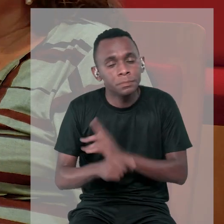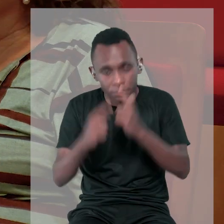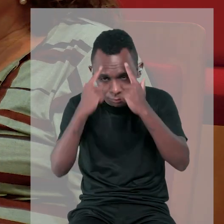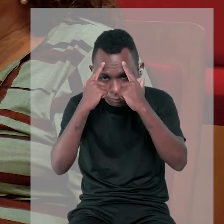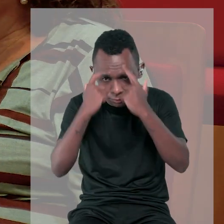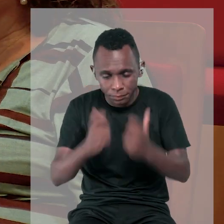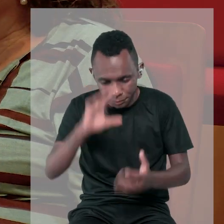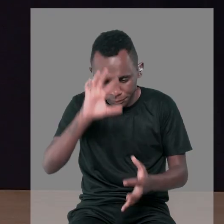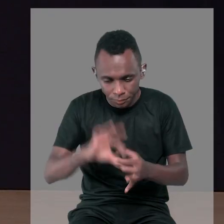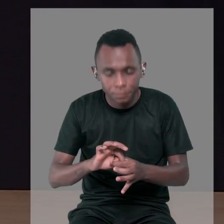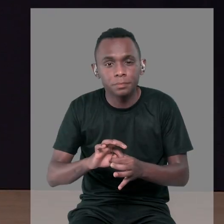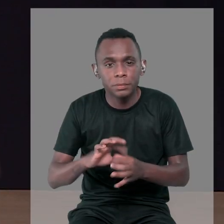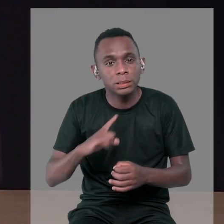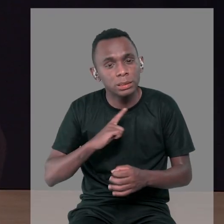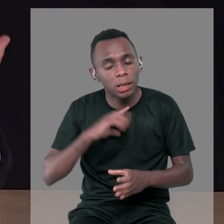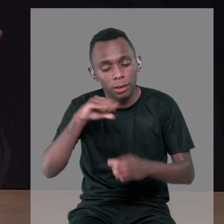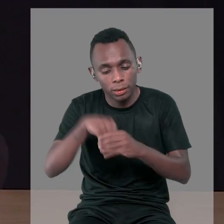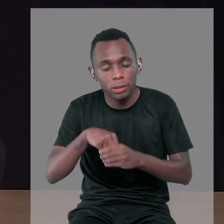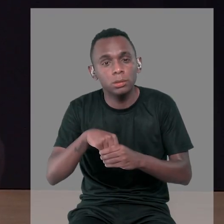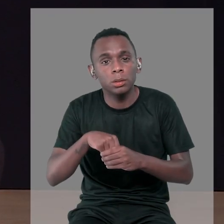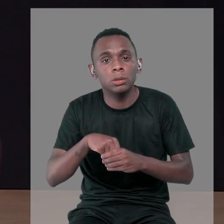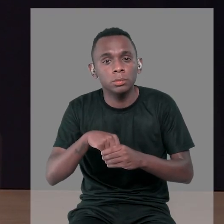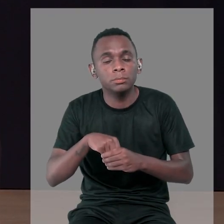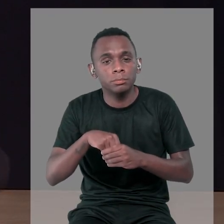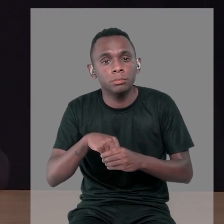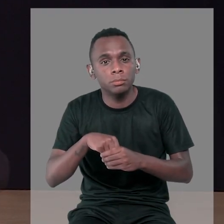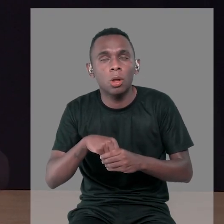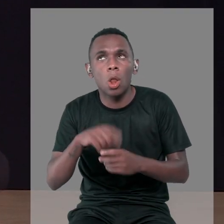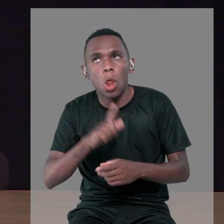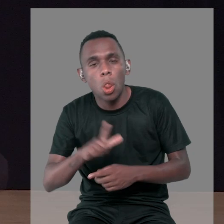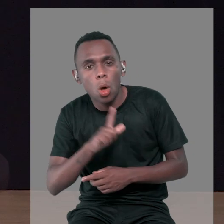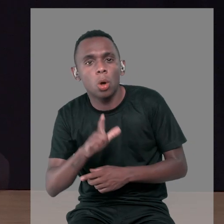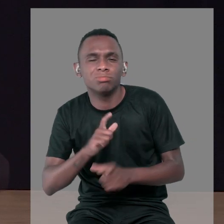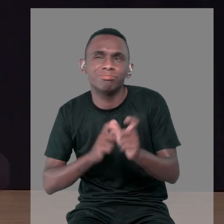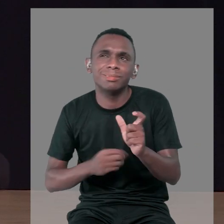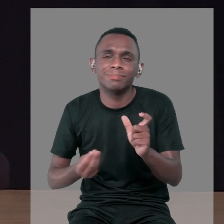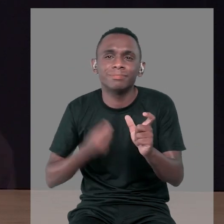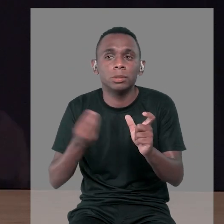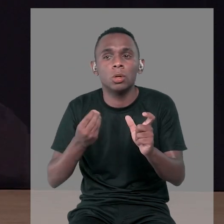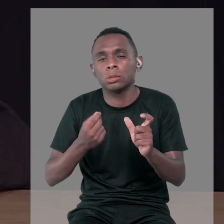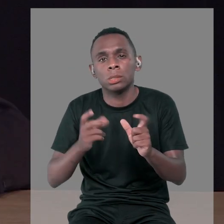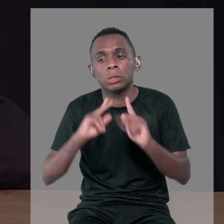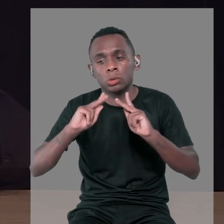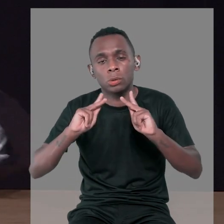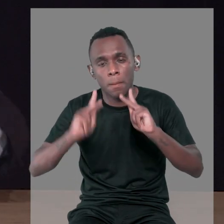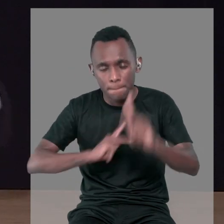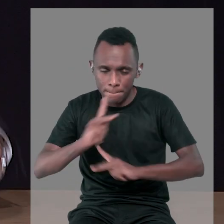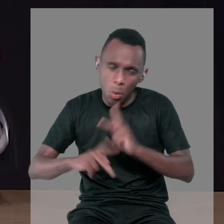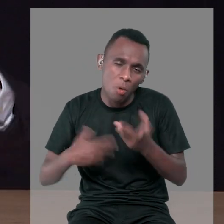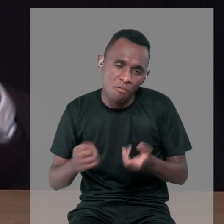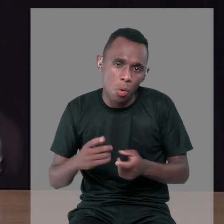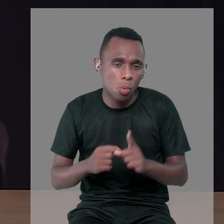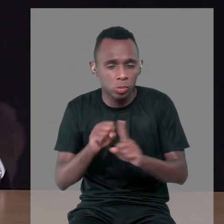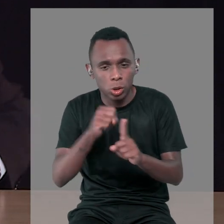nossas, digamos, na nossa, né, claro, o termo aqui está um pouco vago, mas na nossa natureza. Ou seria talvez melhor dizer na nossa condição, essa natureza